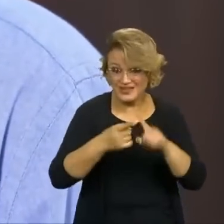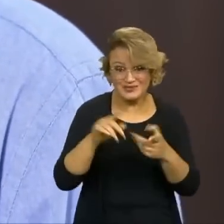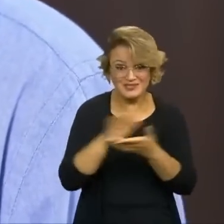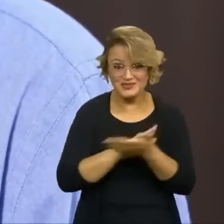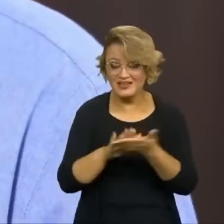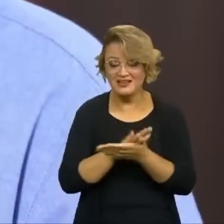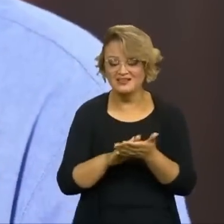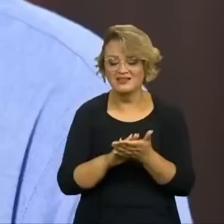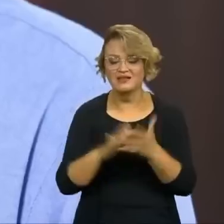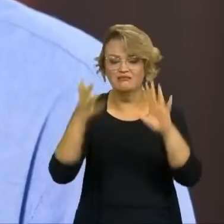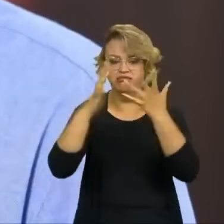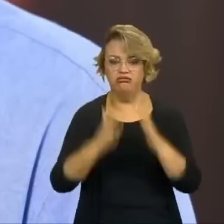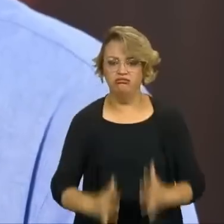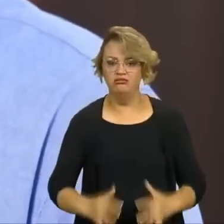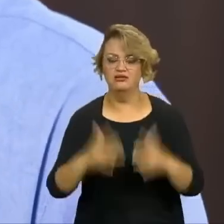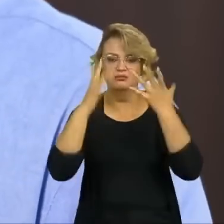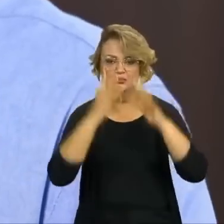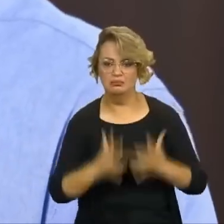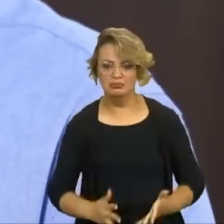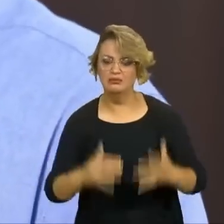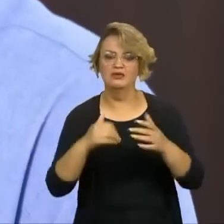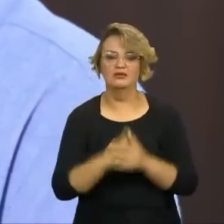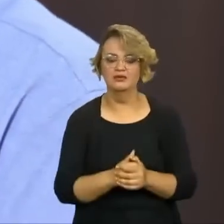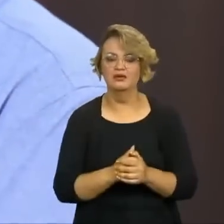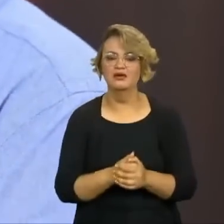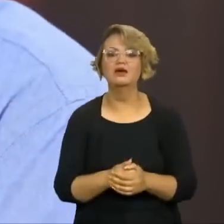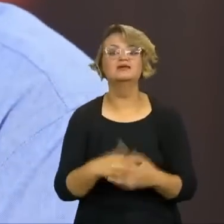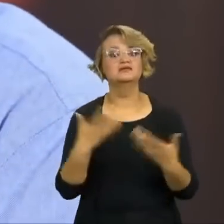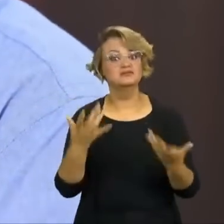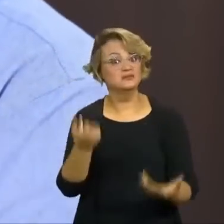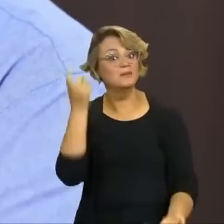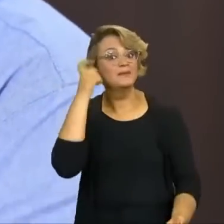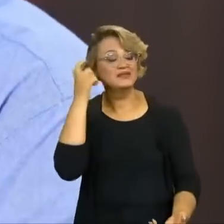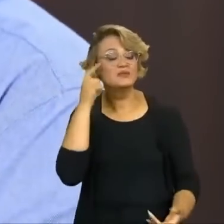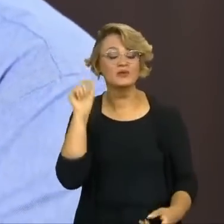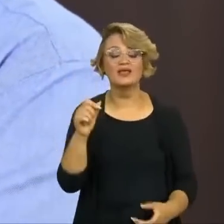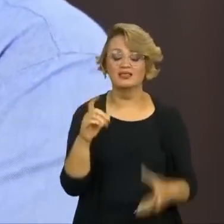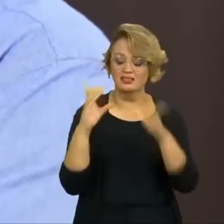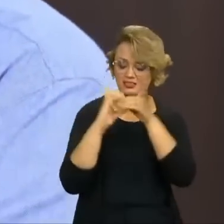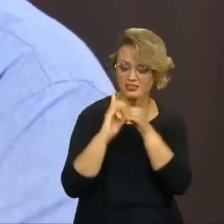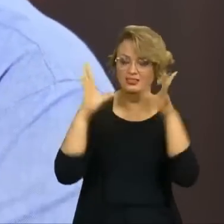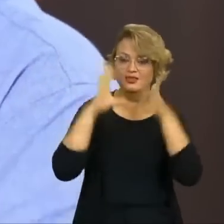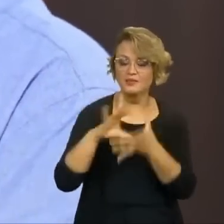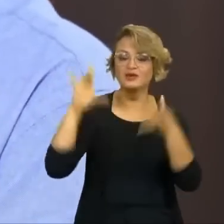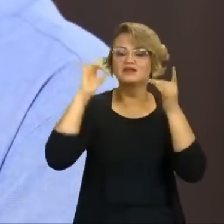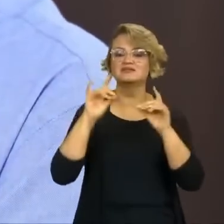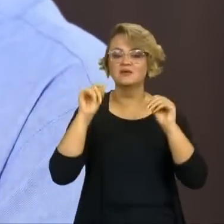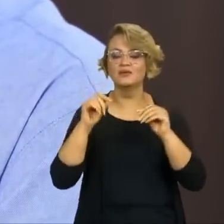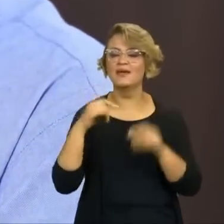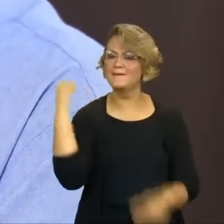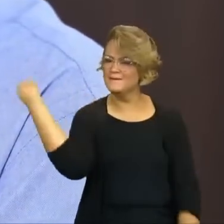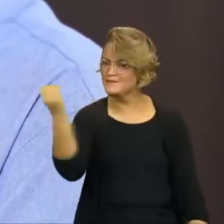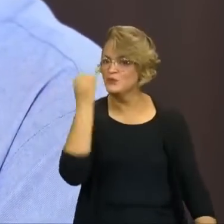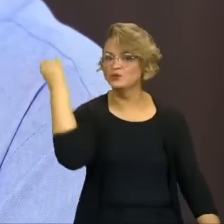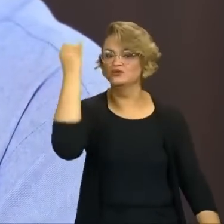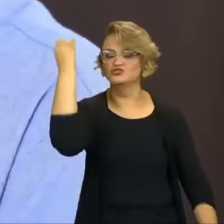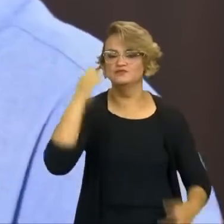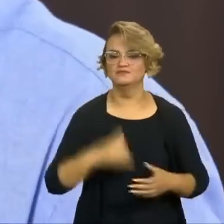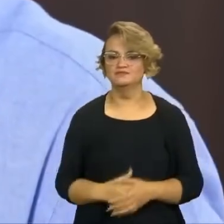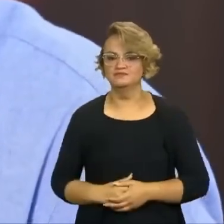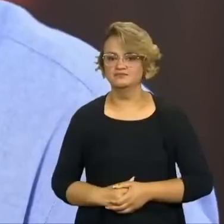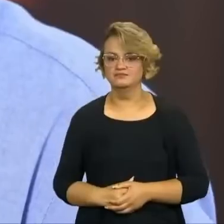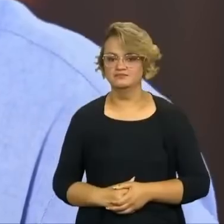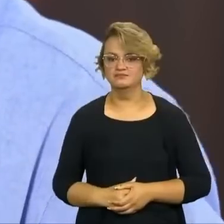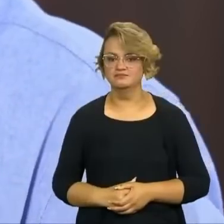autodestrói. Então é importante apenas ter em conta, a democracia é extremamente importante.